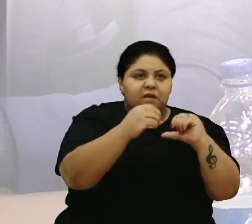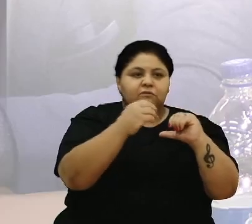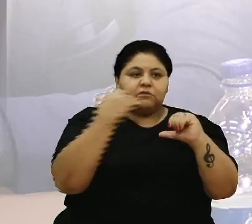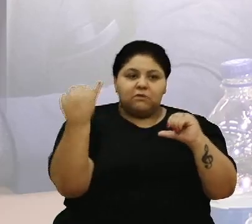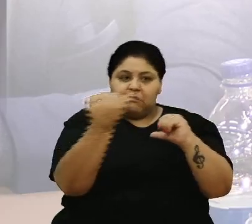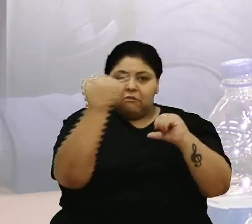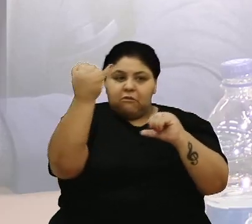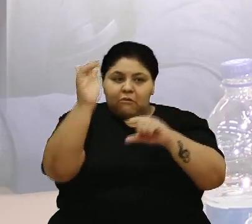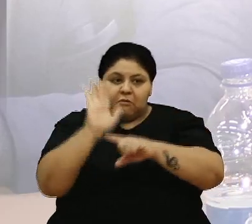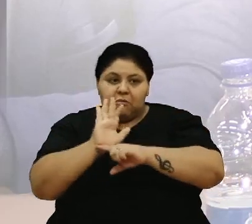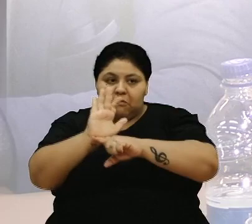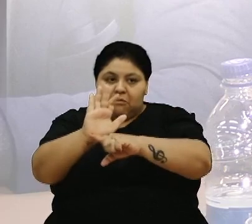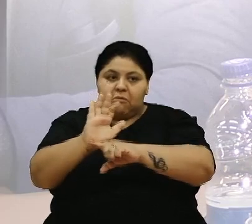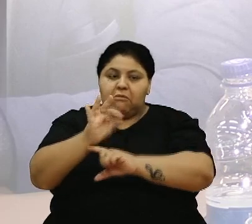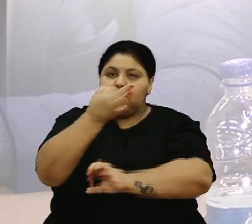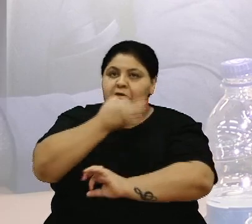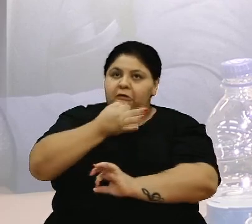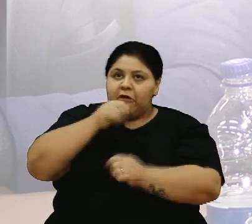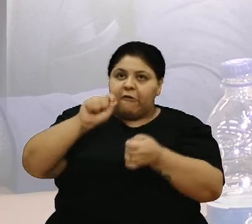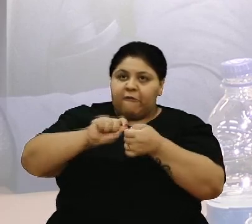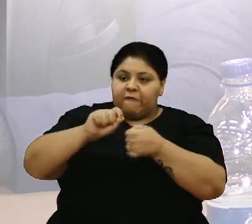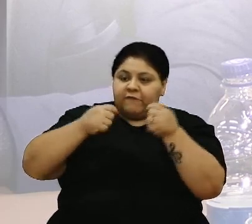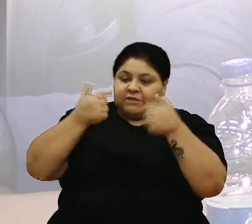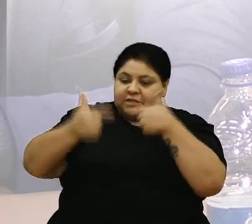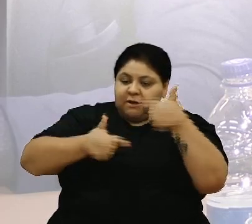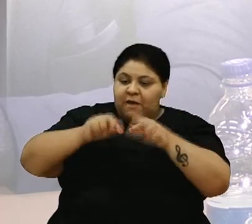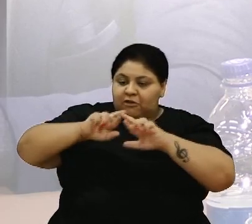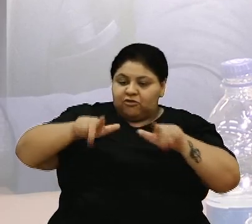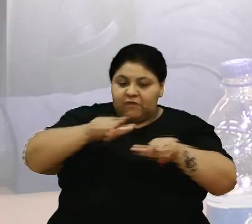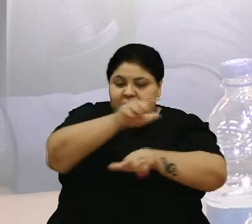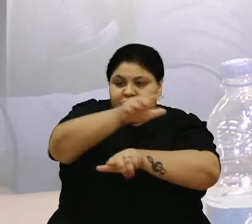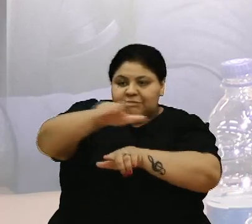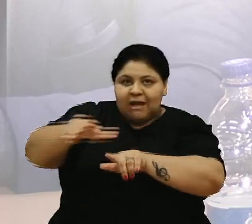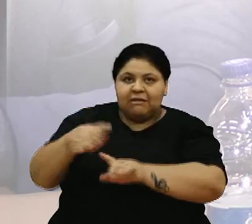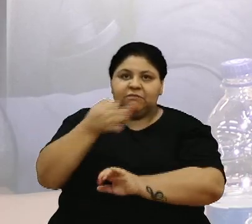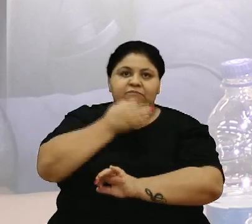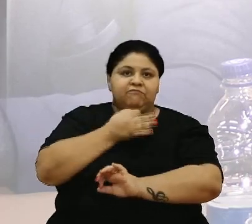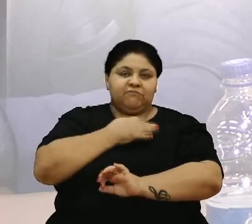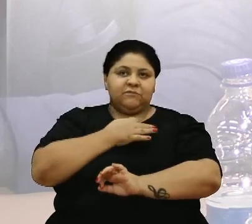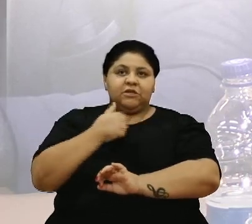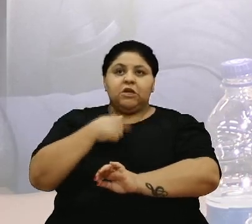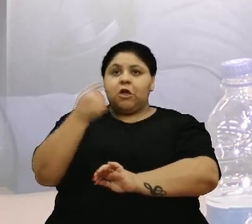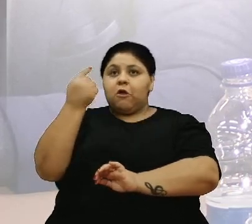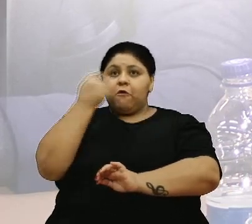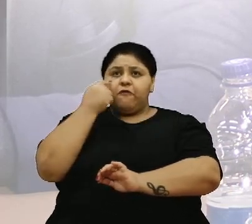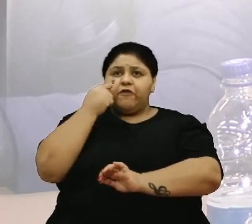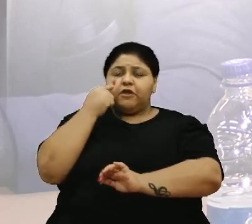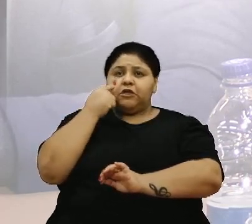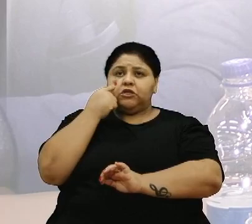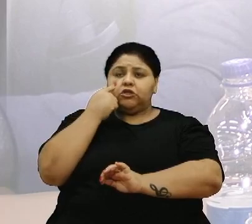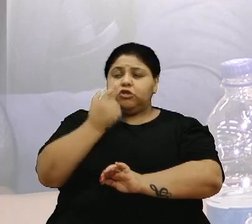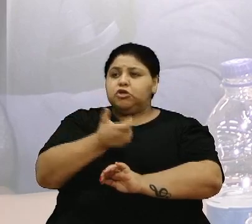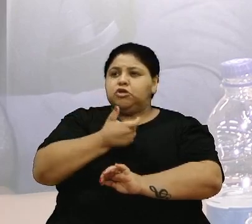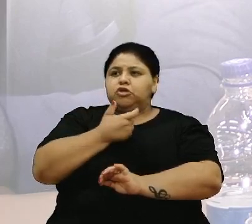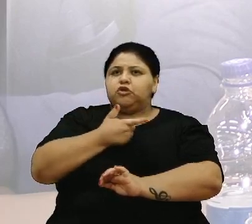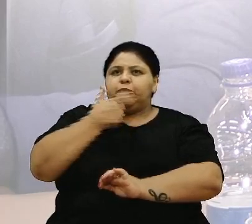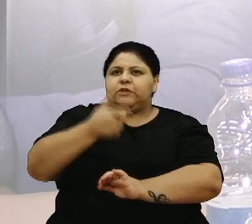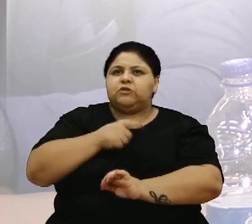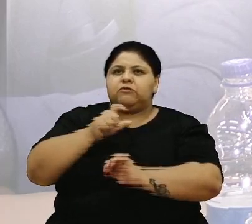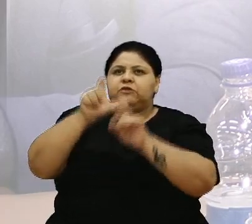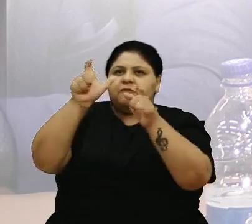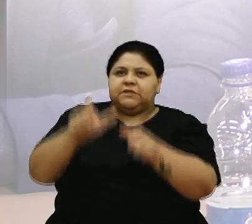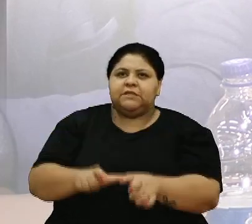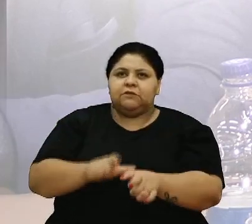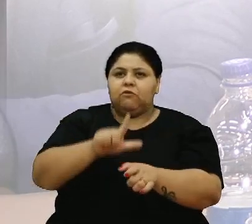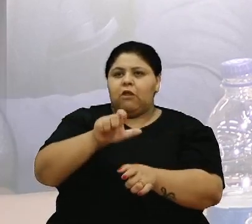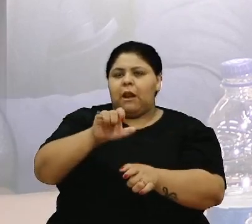nossa cidade de Caxias do Sul a fazer trabalho em diferentes áreas da cidade, né? E eu vejo também gente fazendo leilão de emendas, bingos, né, também, então isso daí tem que